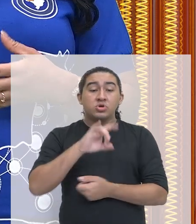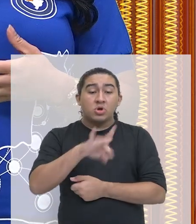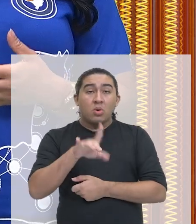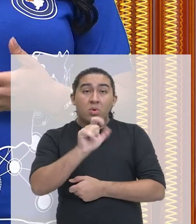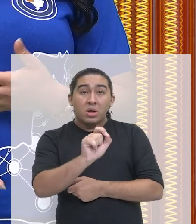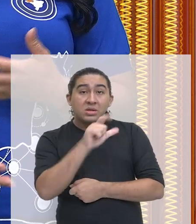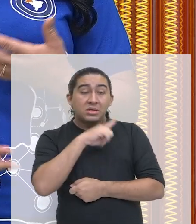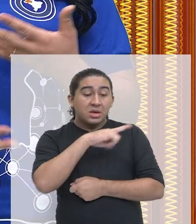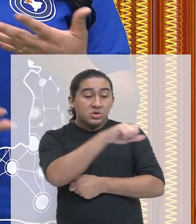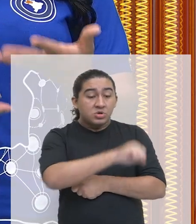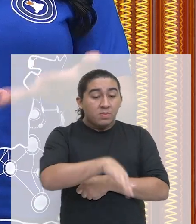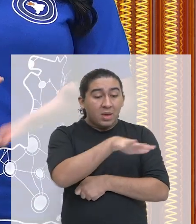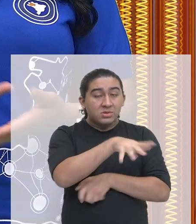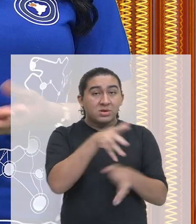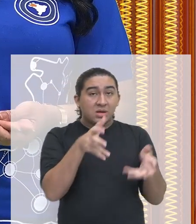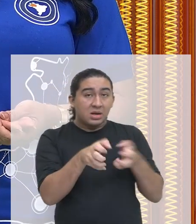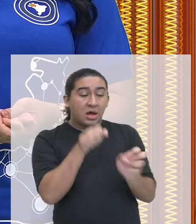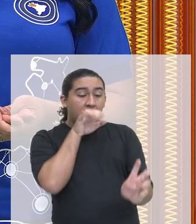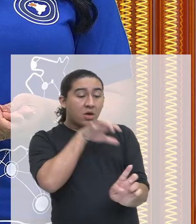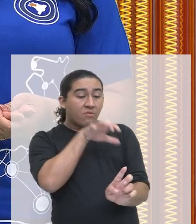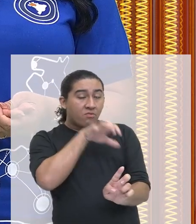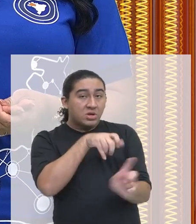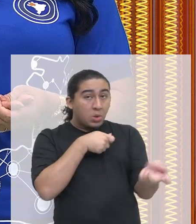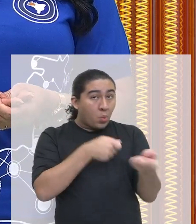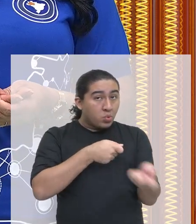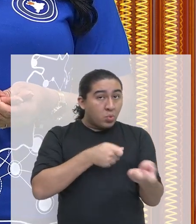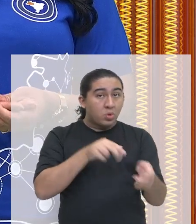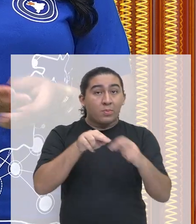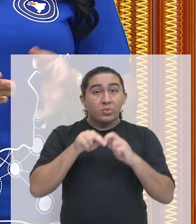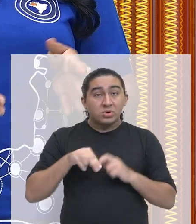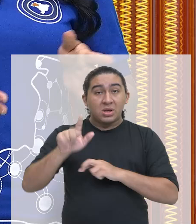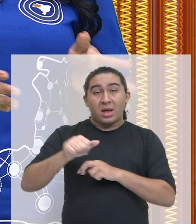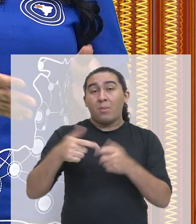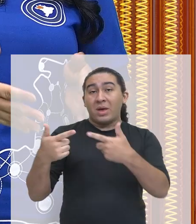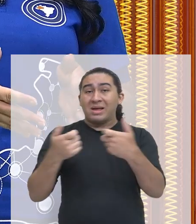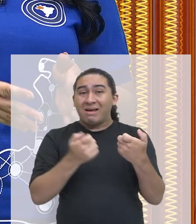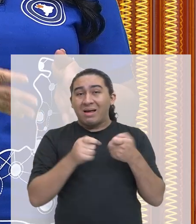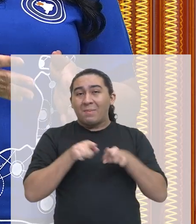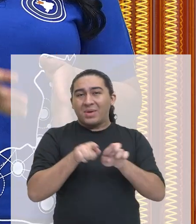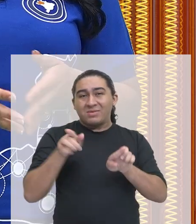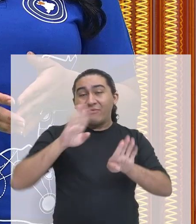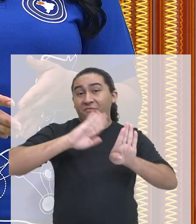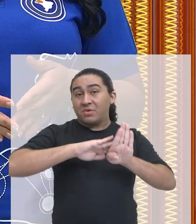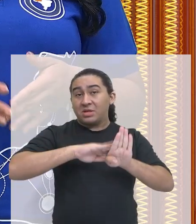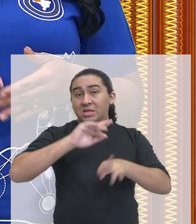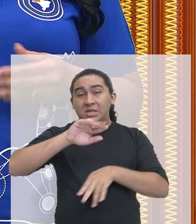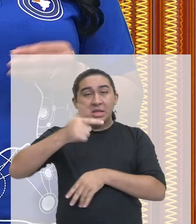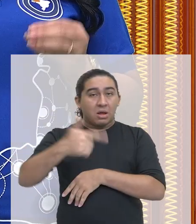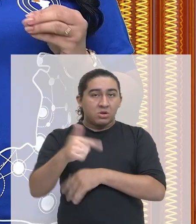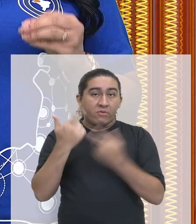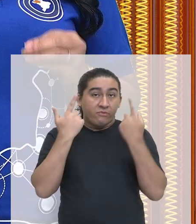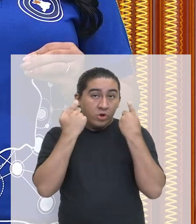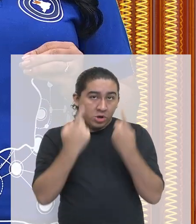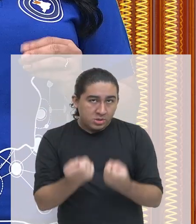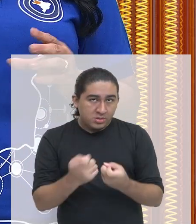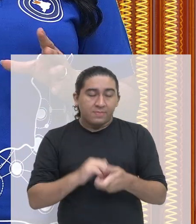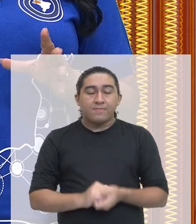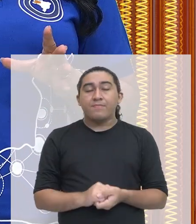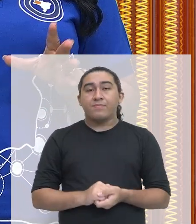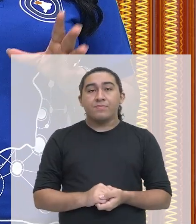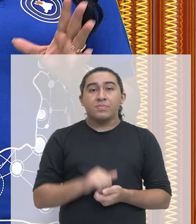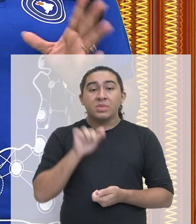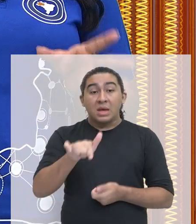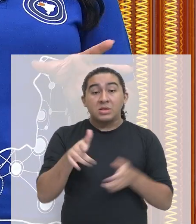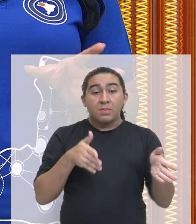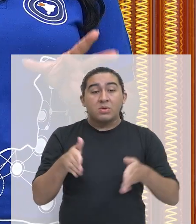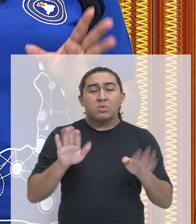mas sim em territórios que eles influenciavam, por isso que é conhecido como Guerra Fria, ok? Então, durante esse período que